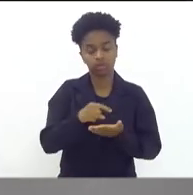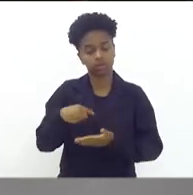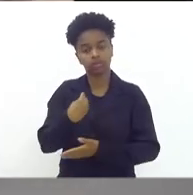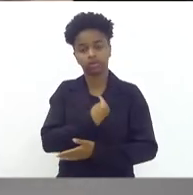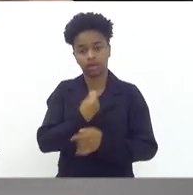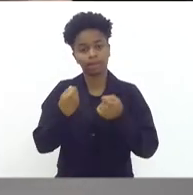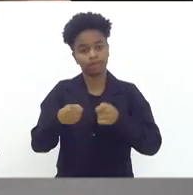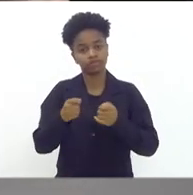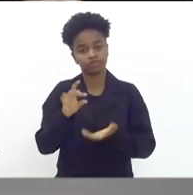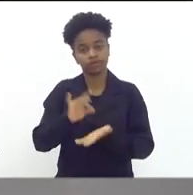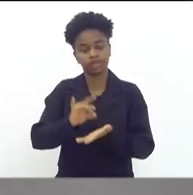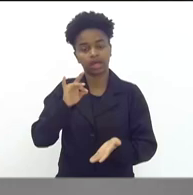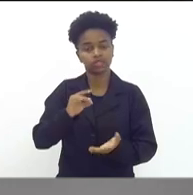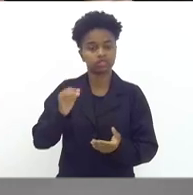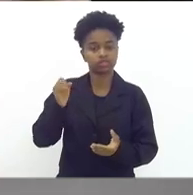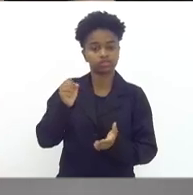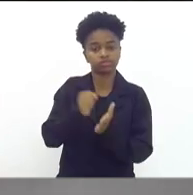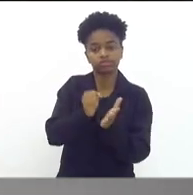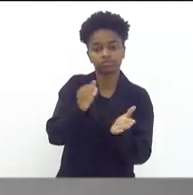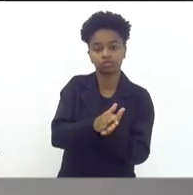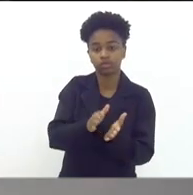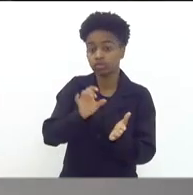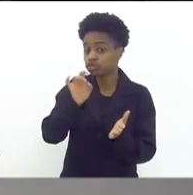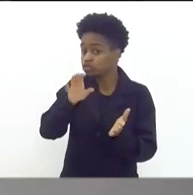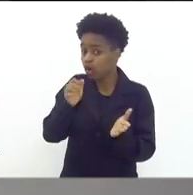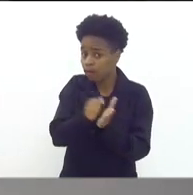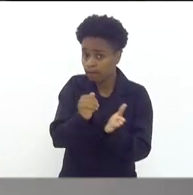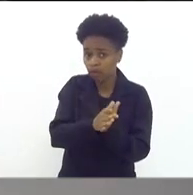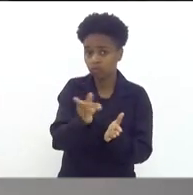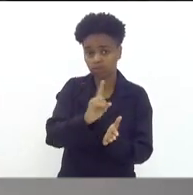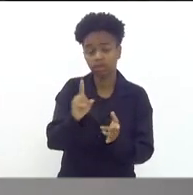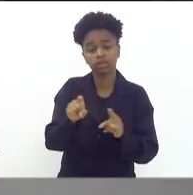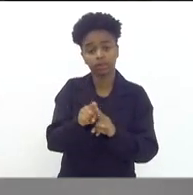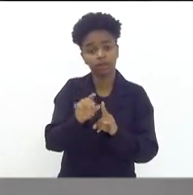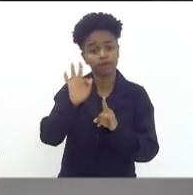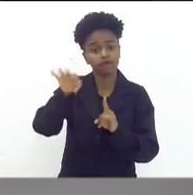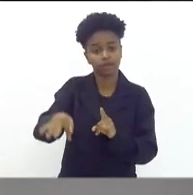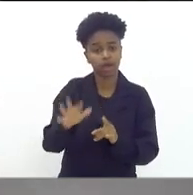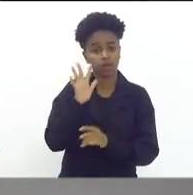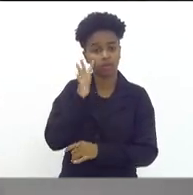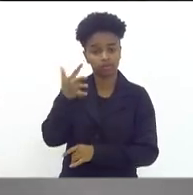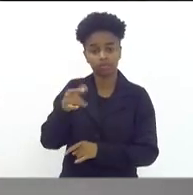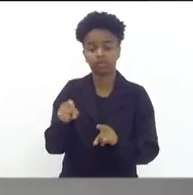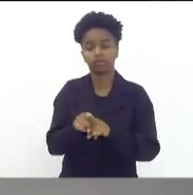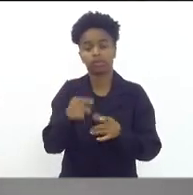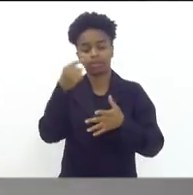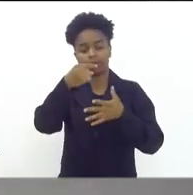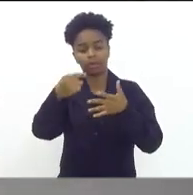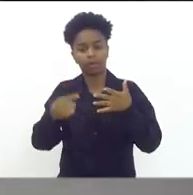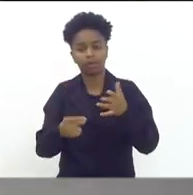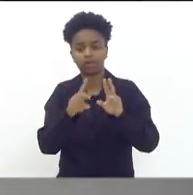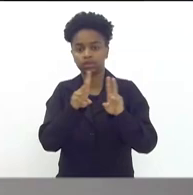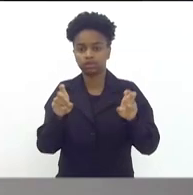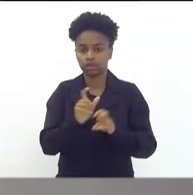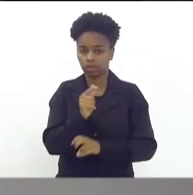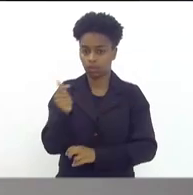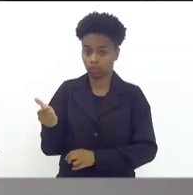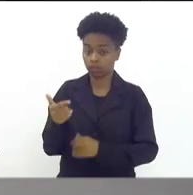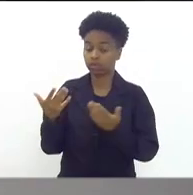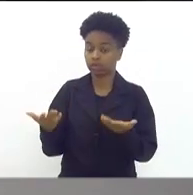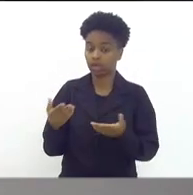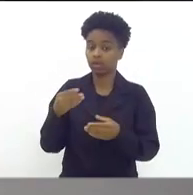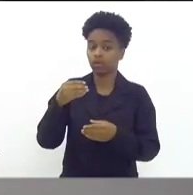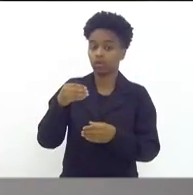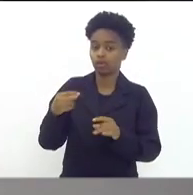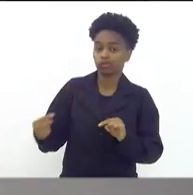atuar não só aplicando multa mas também sendo a Instância final dentre outras questões então é é dentro dessa